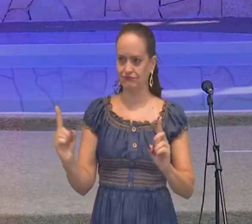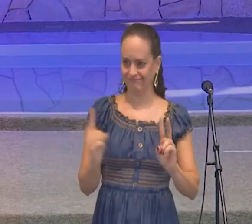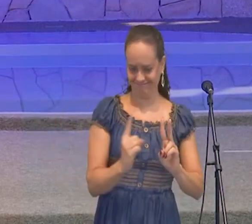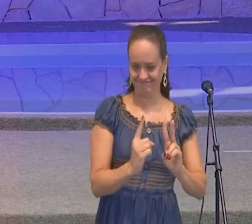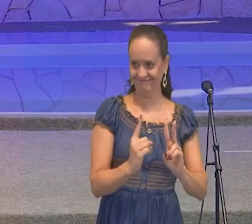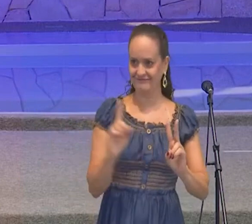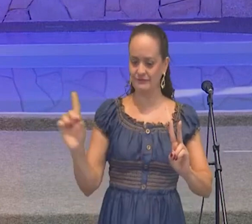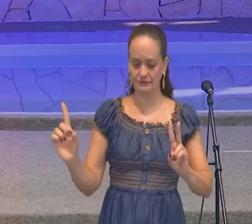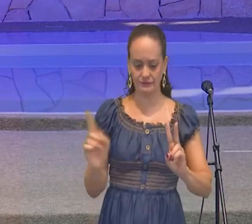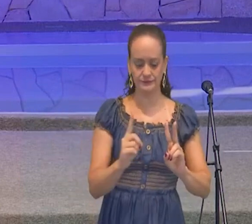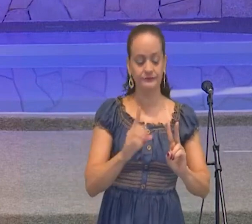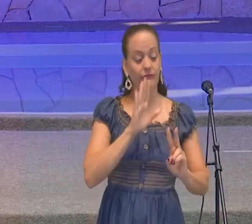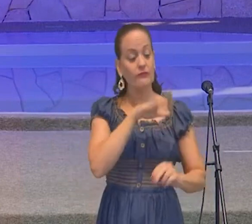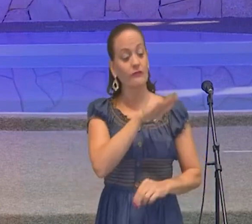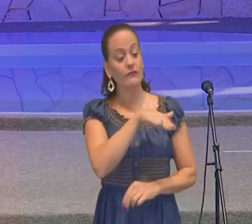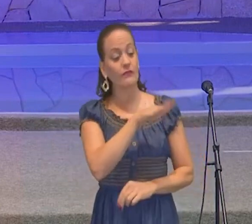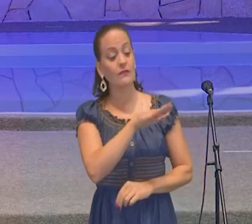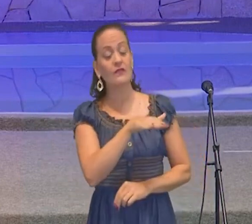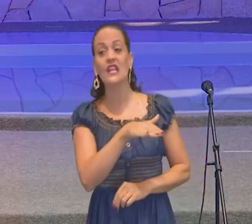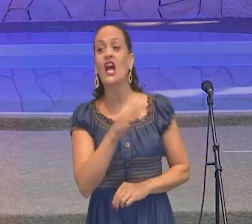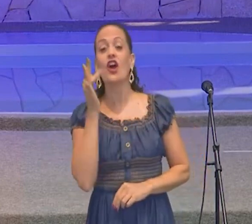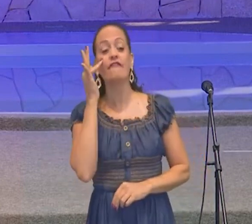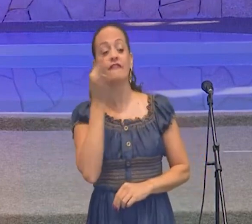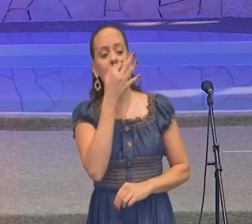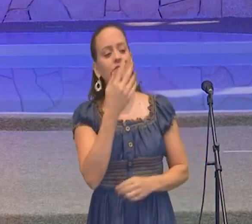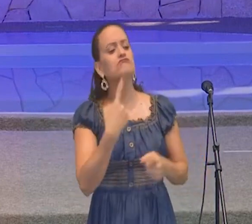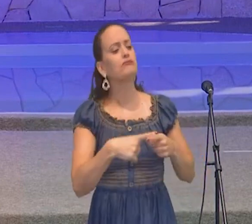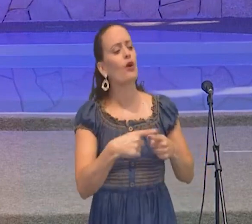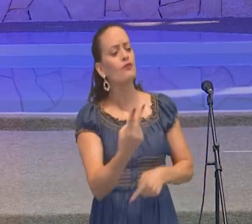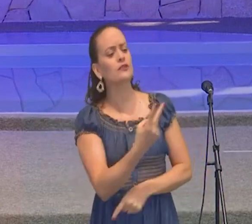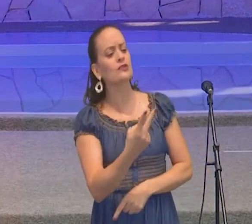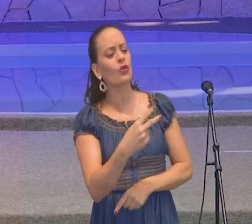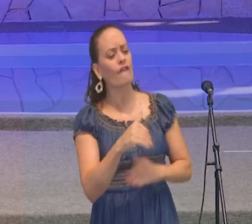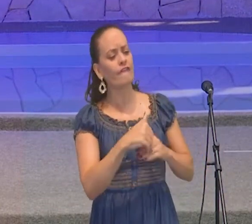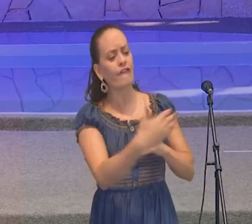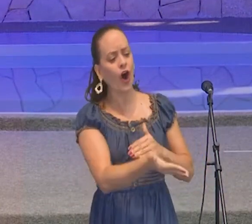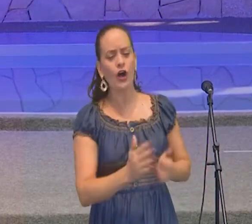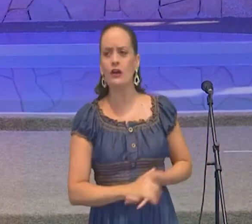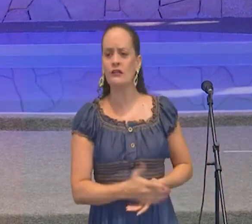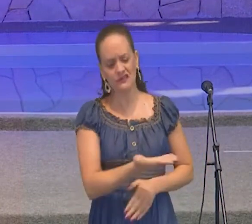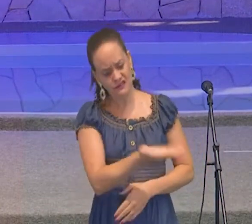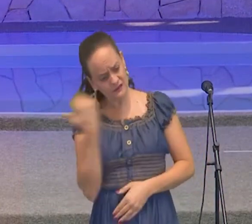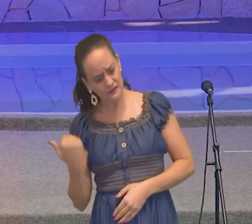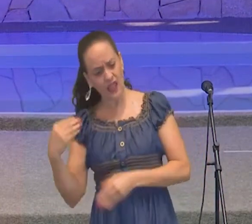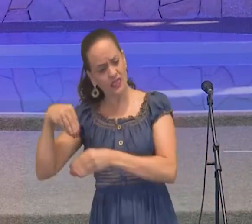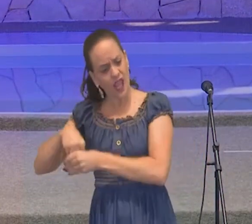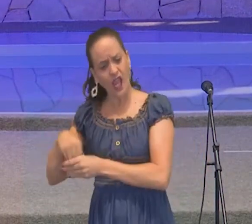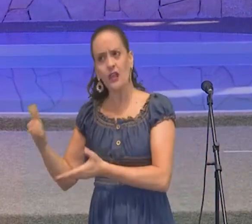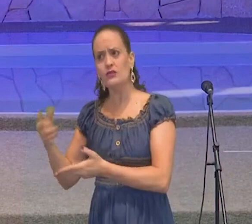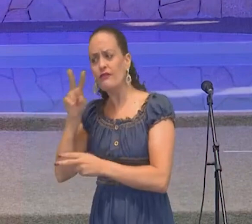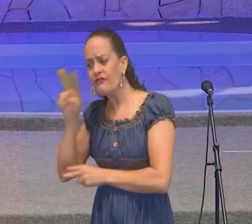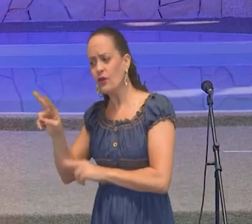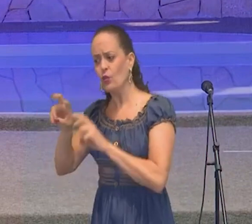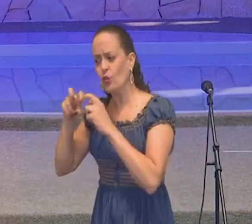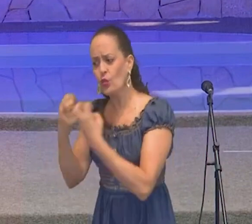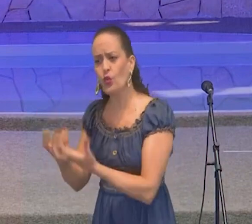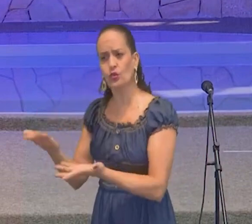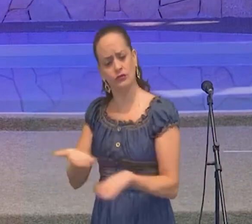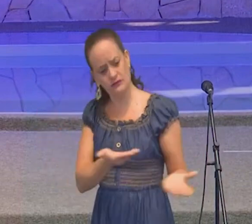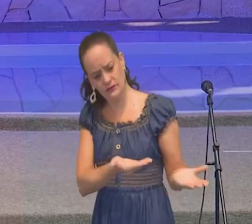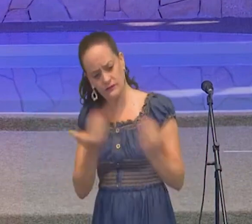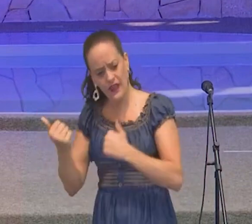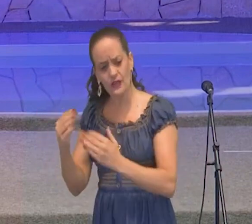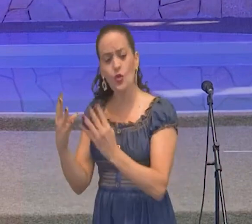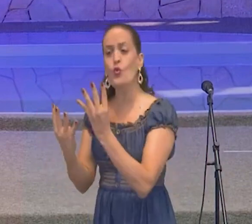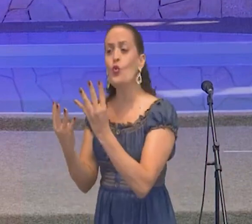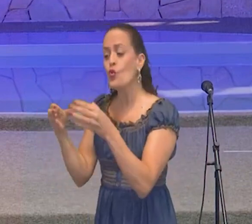nossa atenção e disse assim: Francisco e Isaac, por que vocês estão aqui fora? Por que vocês não estão lá dentro assistindo ao culto? Depois da mensagem o conjunto